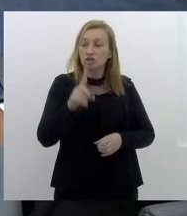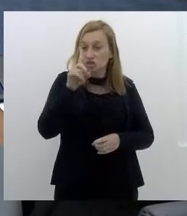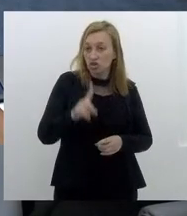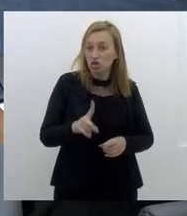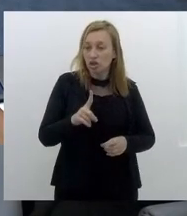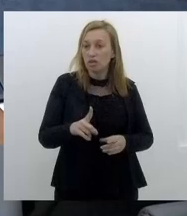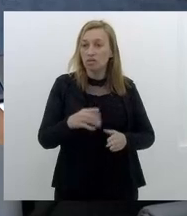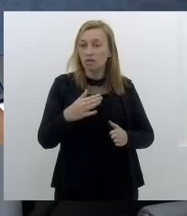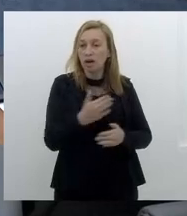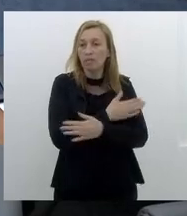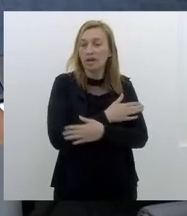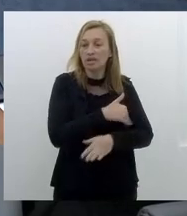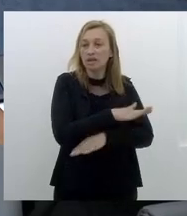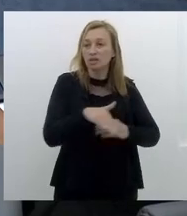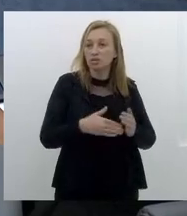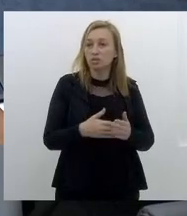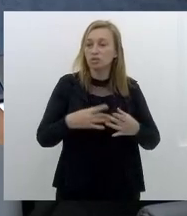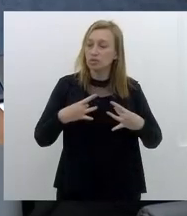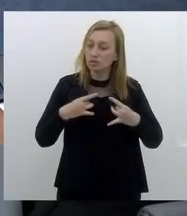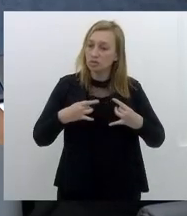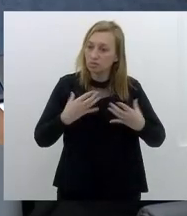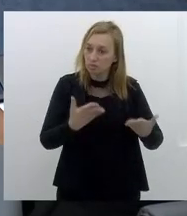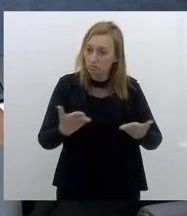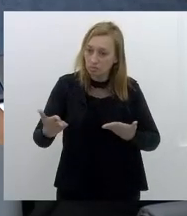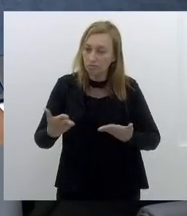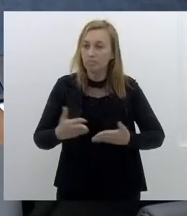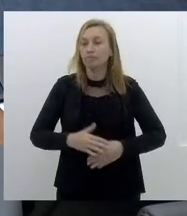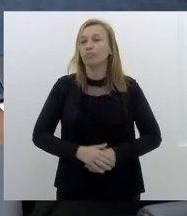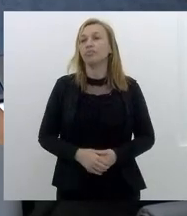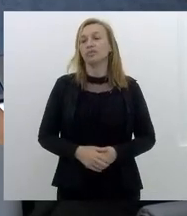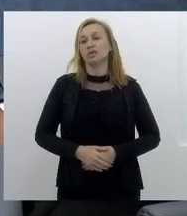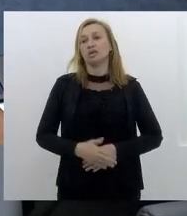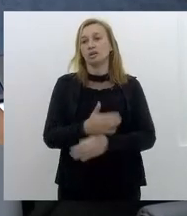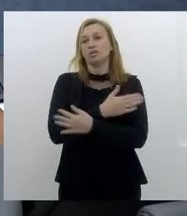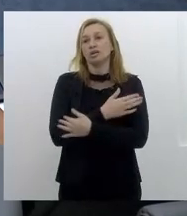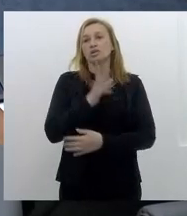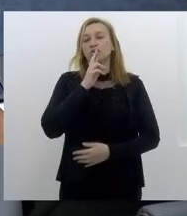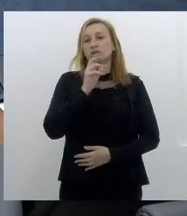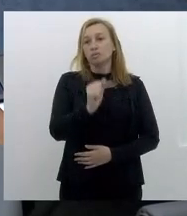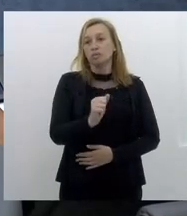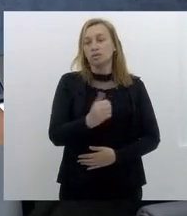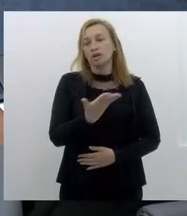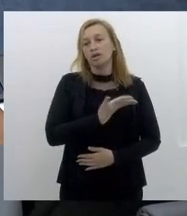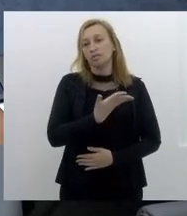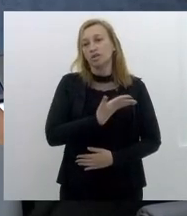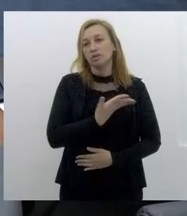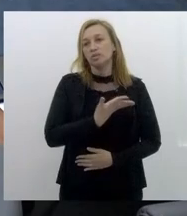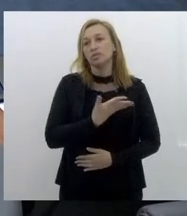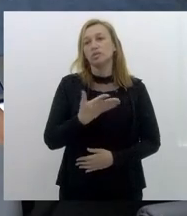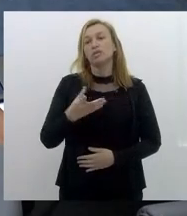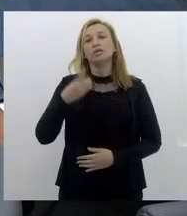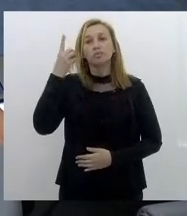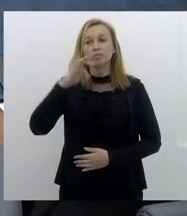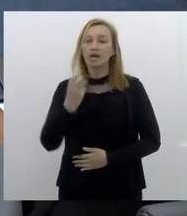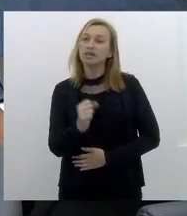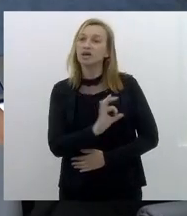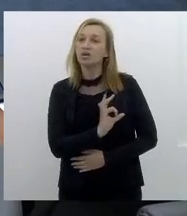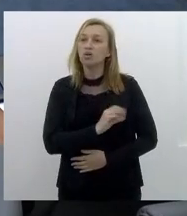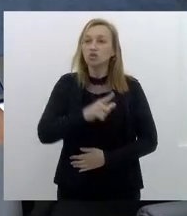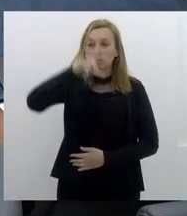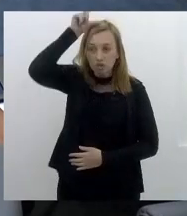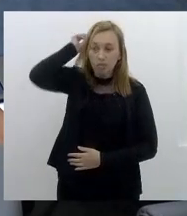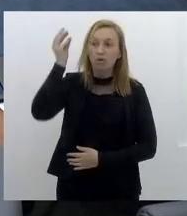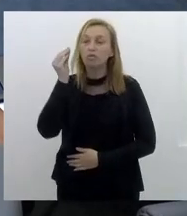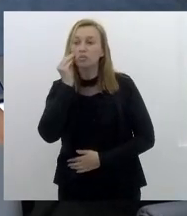deixa um abraço a todos me coloco sempre à disposição deixa um abraço Rodrigo Amorim meu querido amigo Martha Rocha Luiz